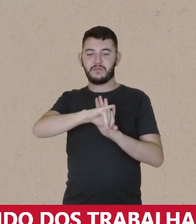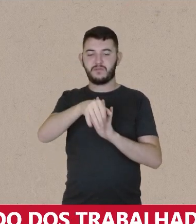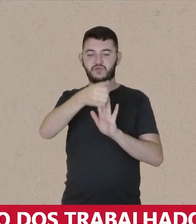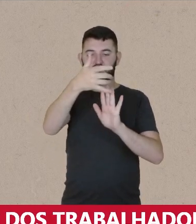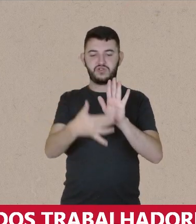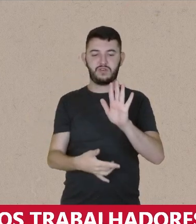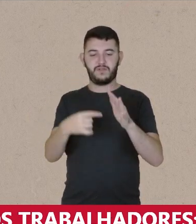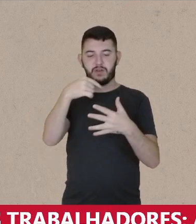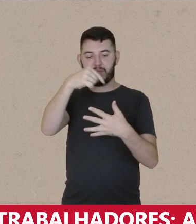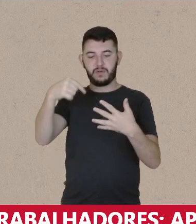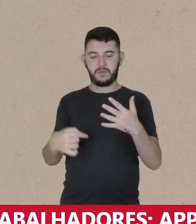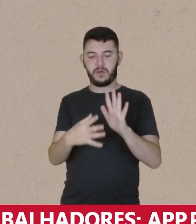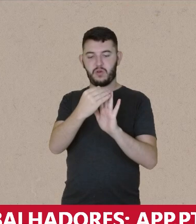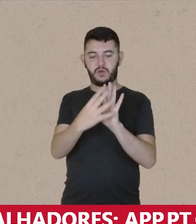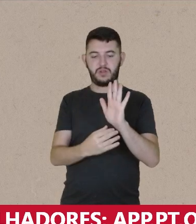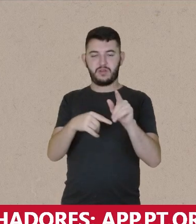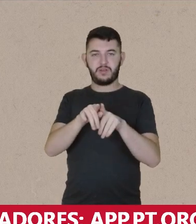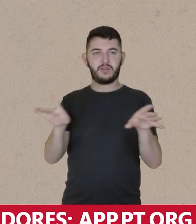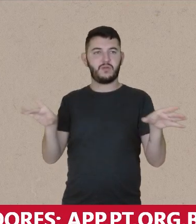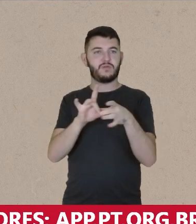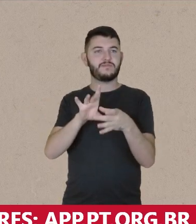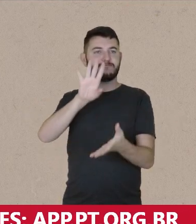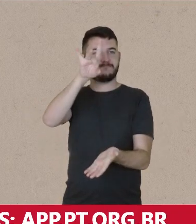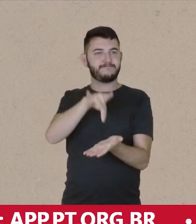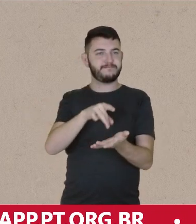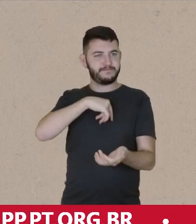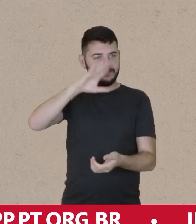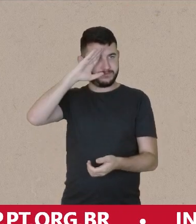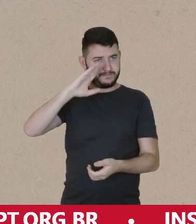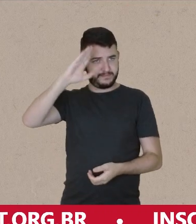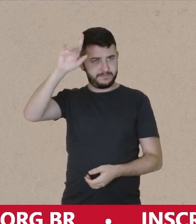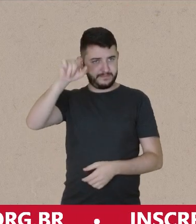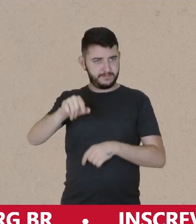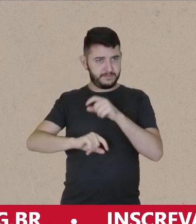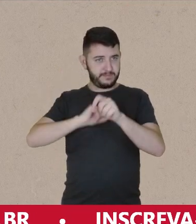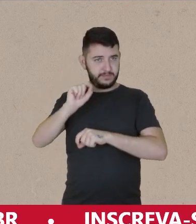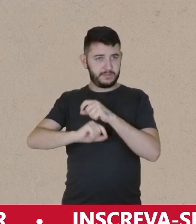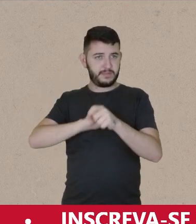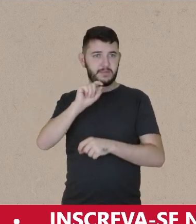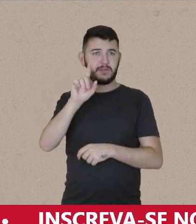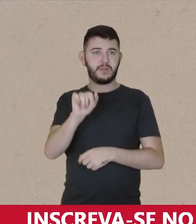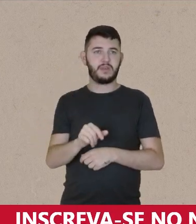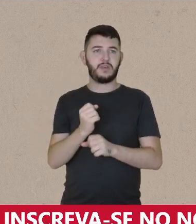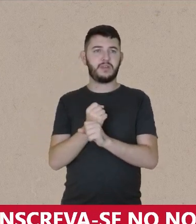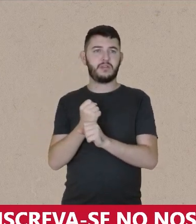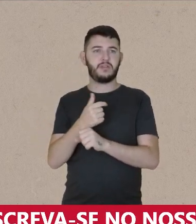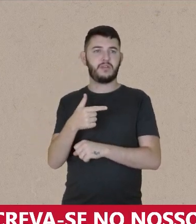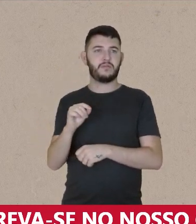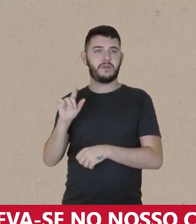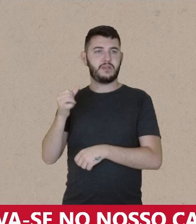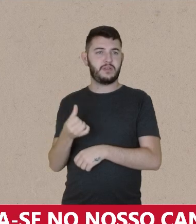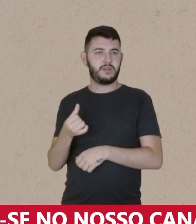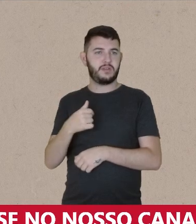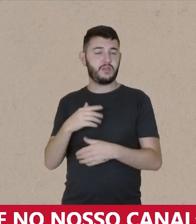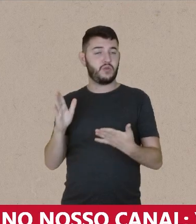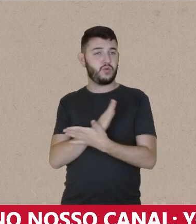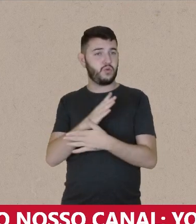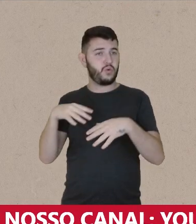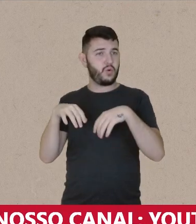esses conteúdos, essas conexões, principalmente entre o que aconteceu em 2016 no golpe contra